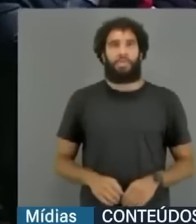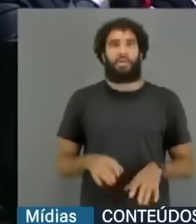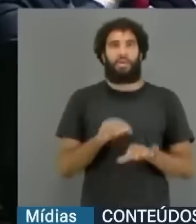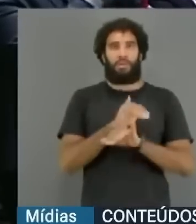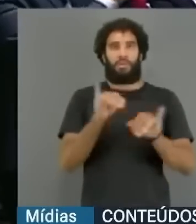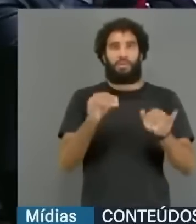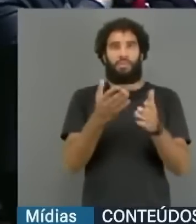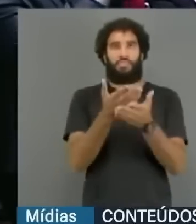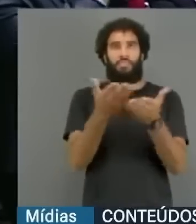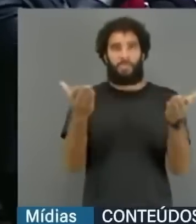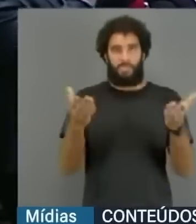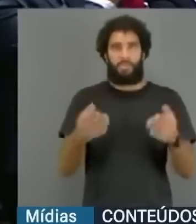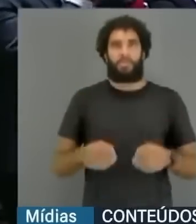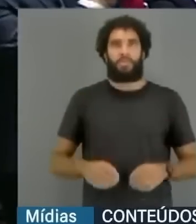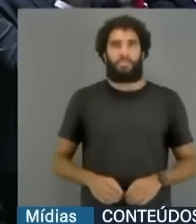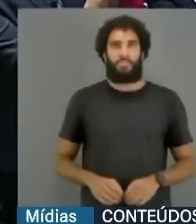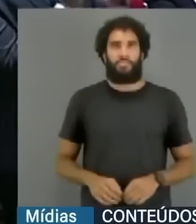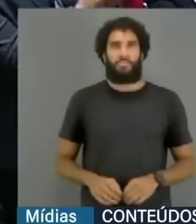Eu quero dizer aos senhores